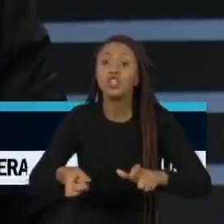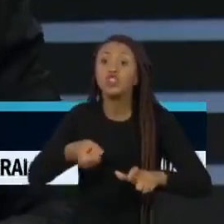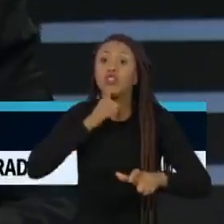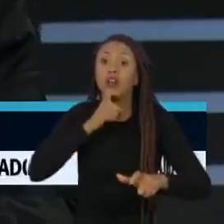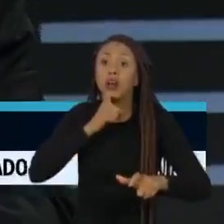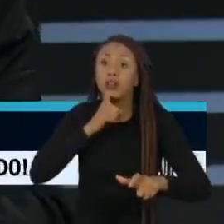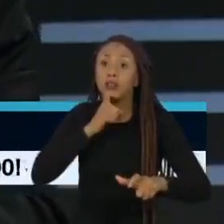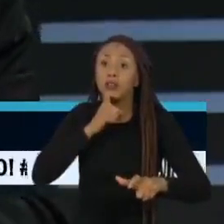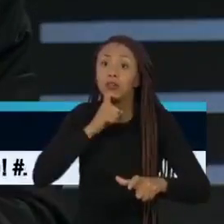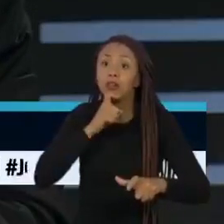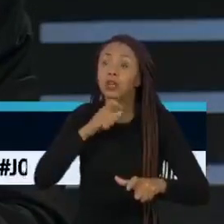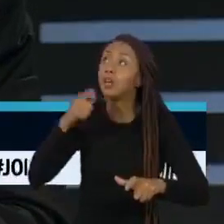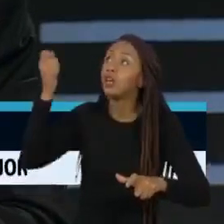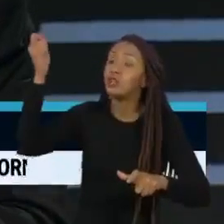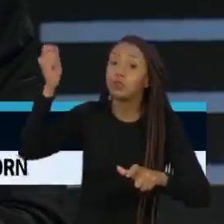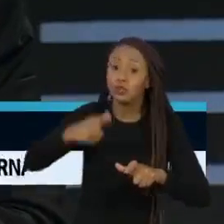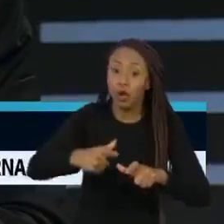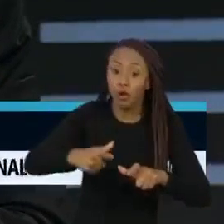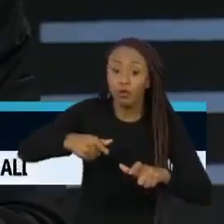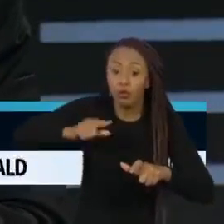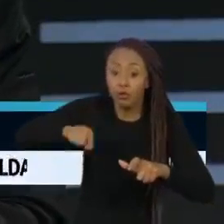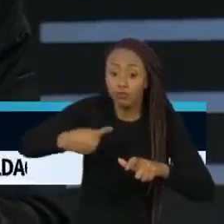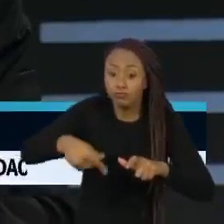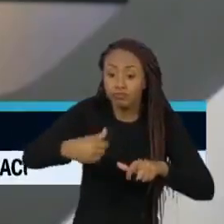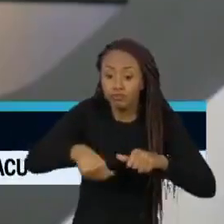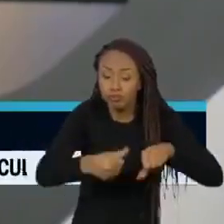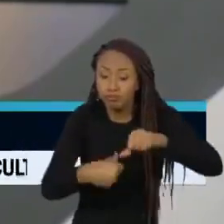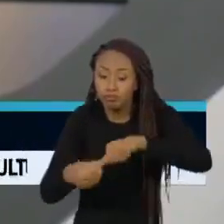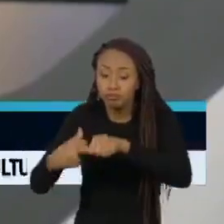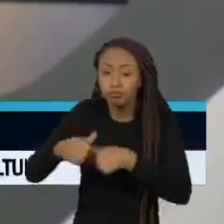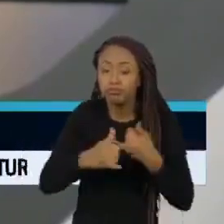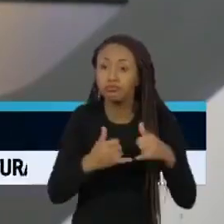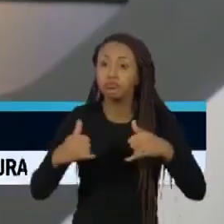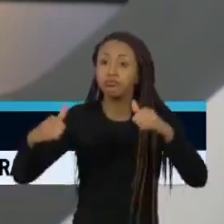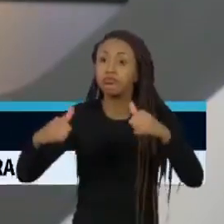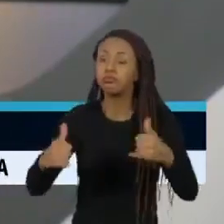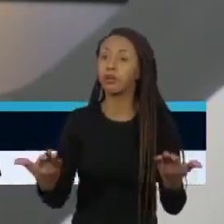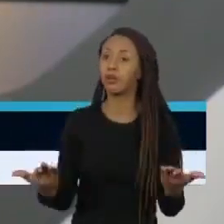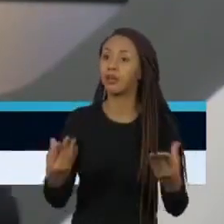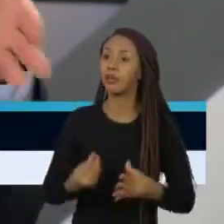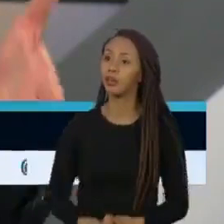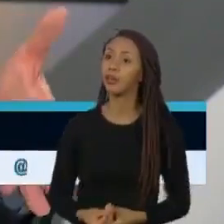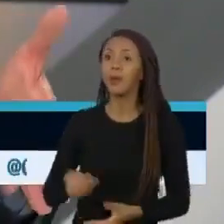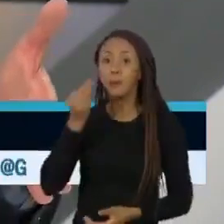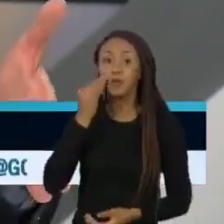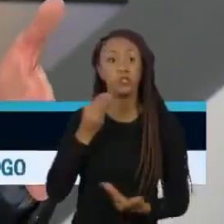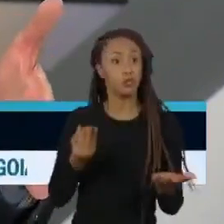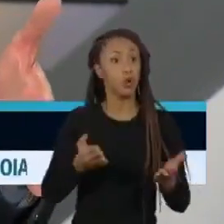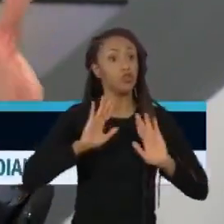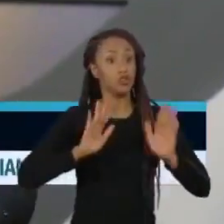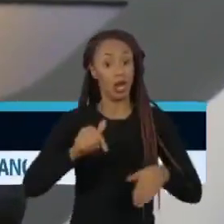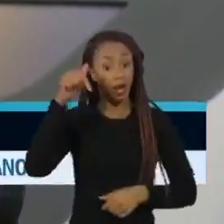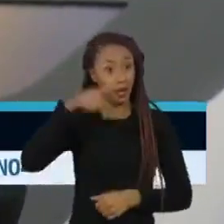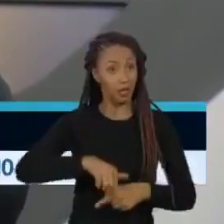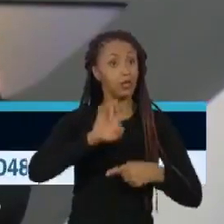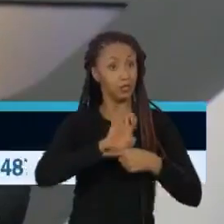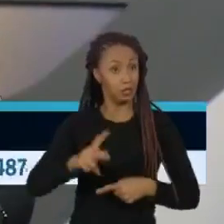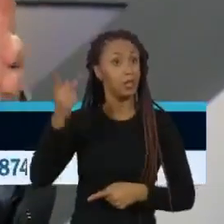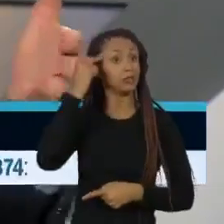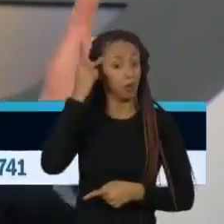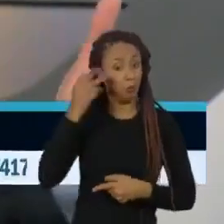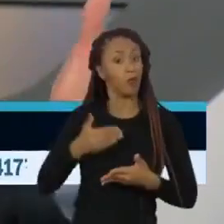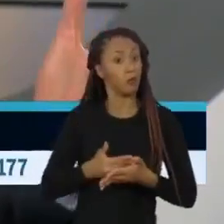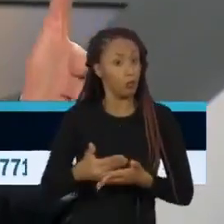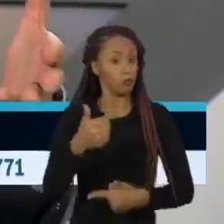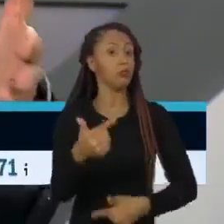gera mais energia isso virar para ficar em cima nasce de Jeová projetos concretos nas ruas sóbis São Paulo a Danette